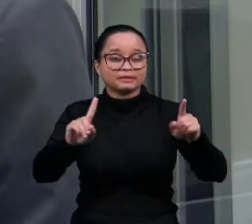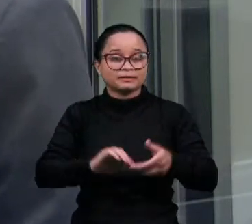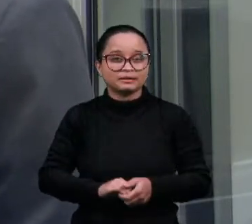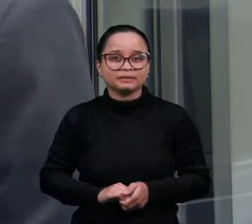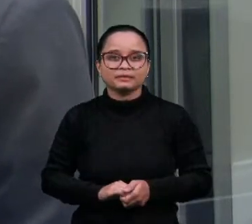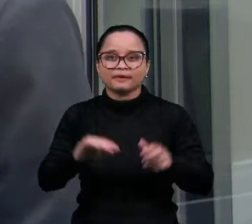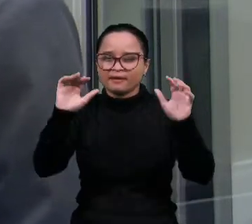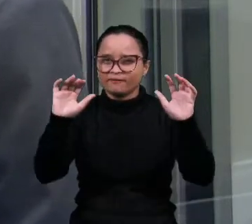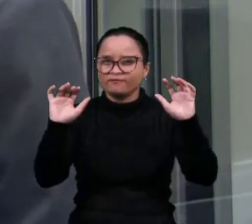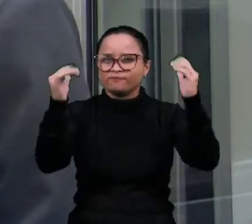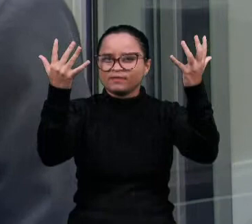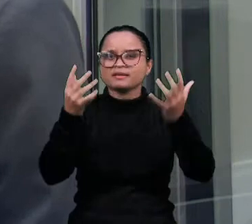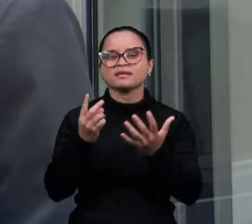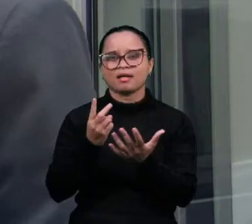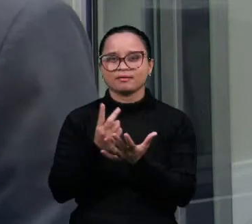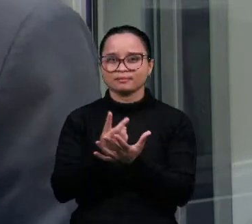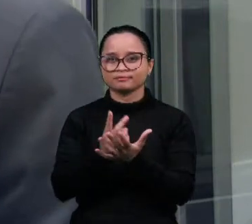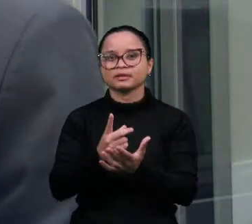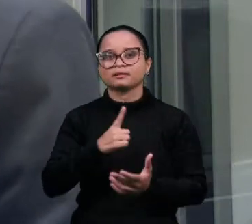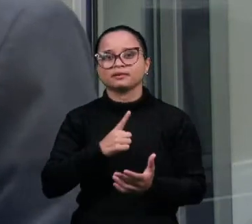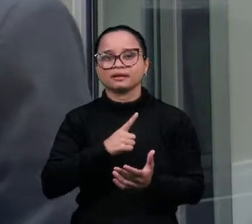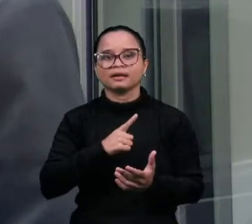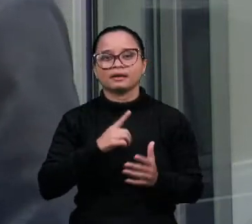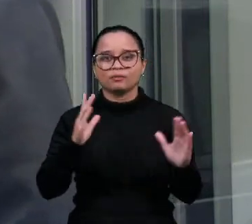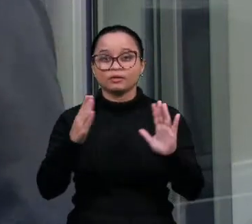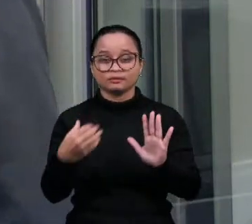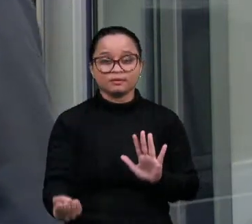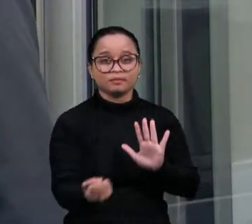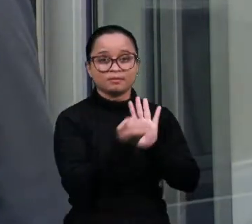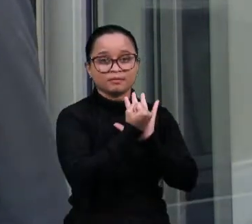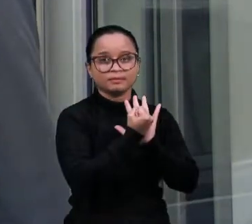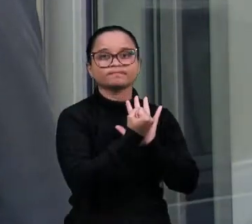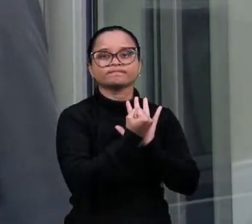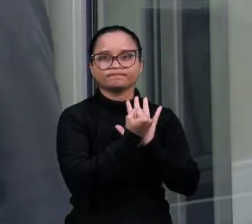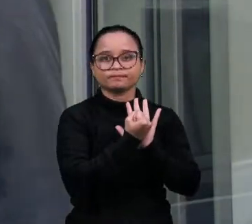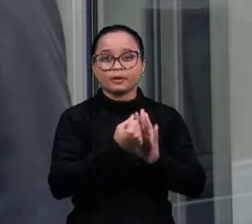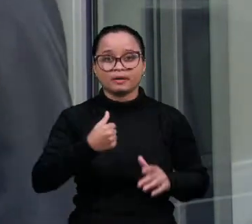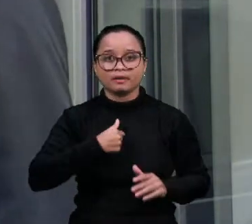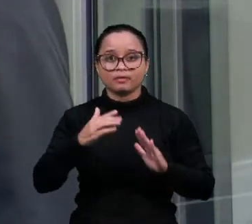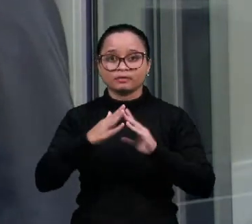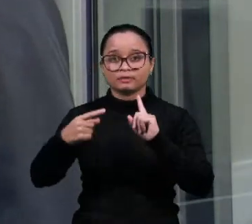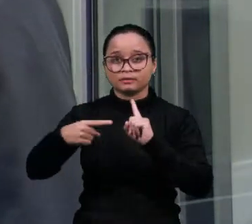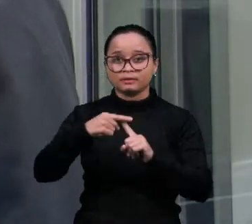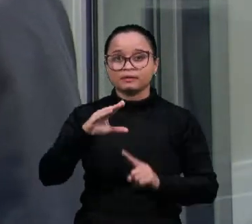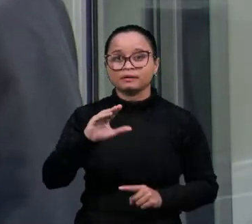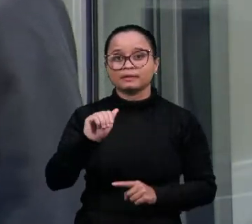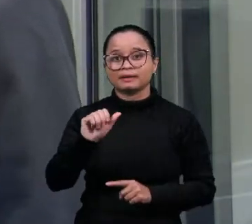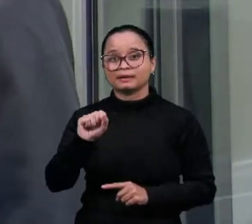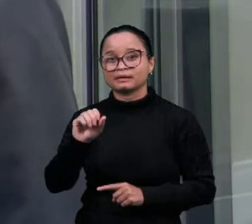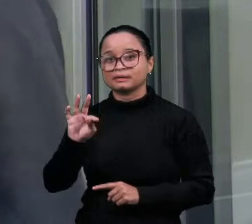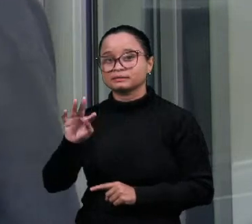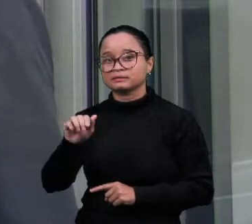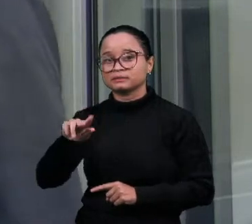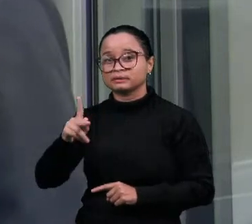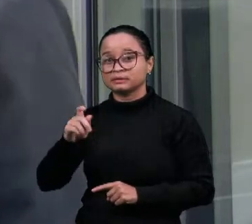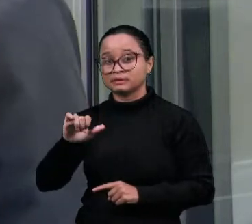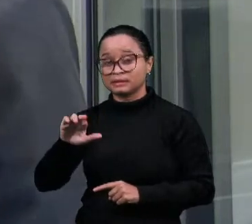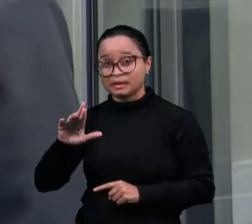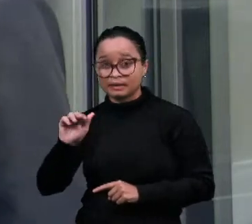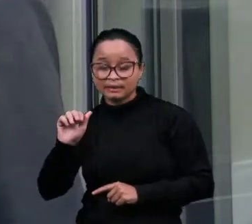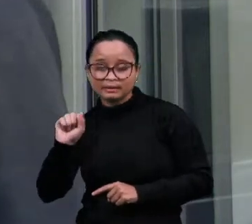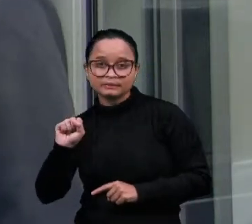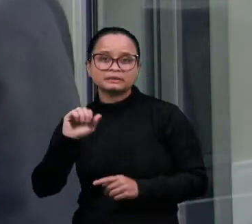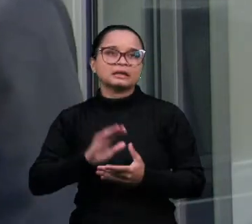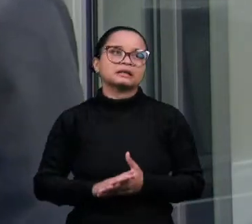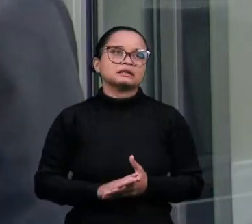grande festa, um momento que sempre me marcou. Eu estava na igreja de Castanheiras, eu fui levantado ao diaconato ali, na igreja de